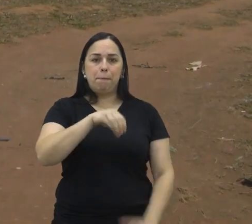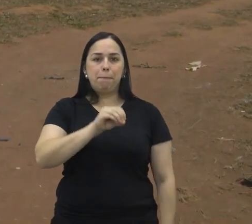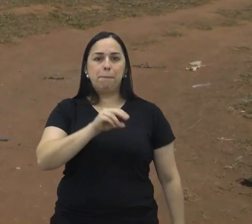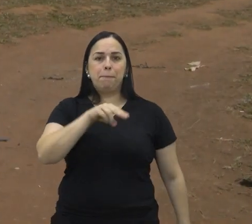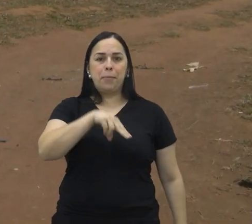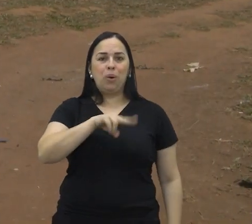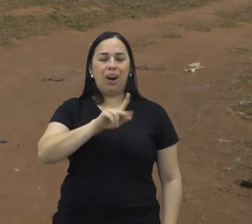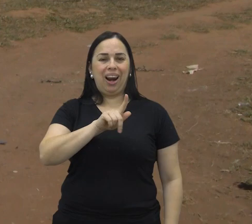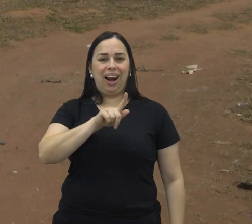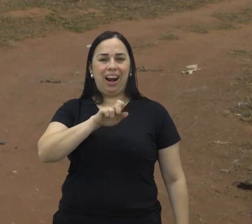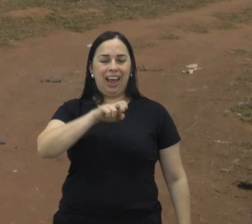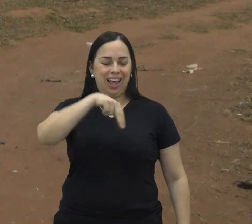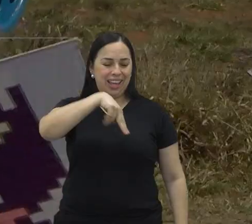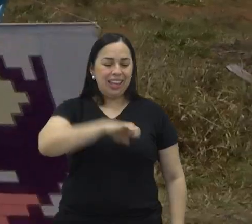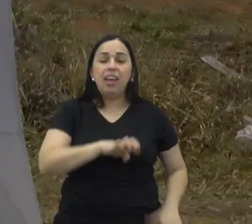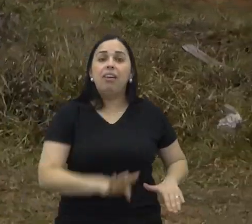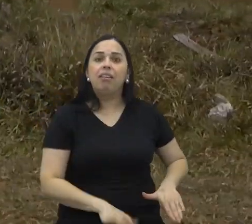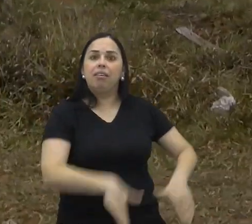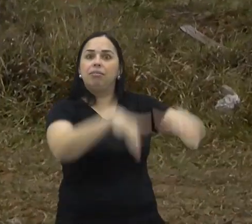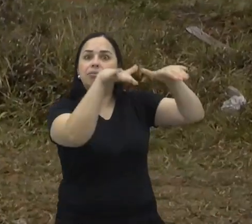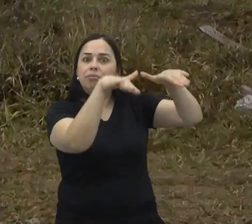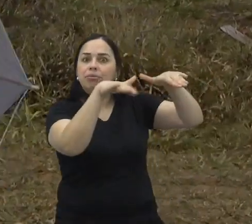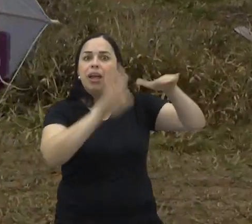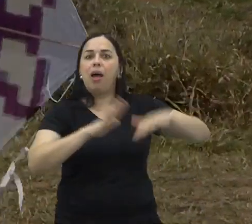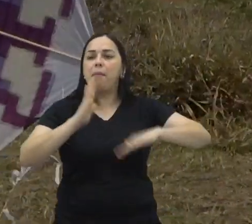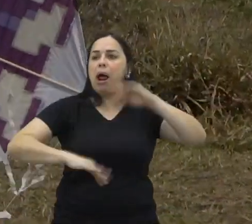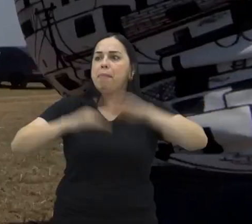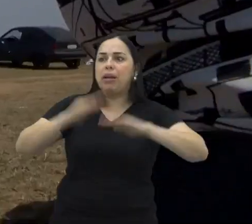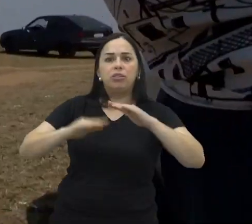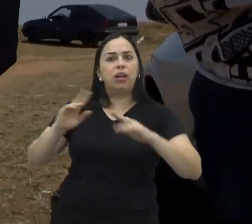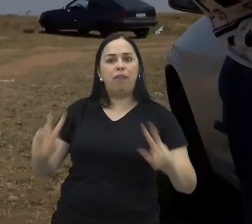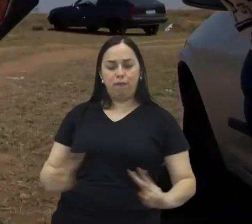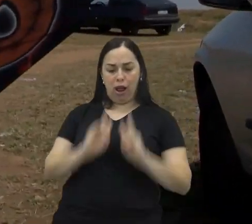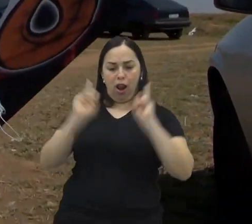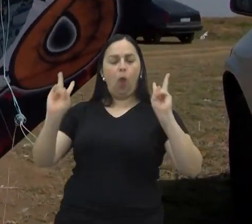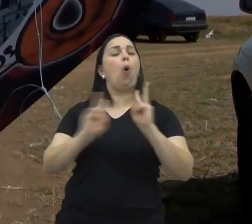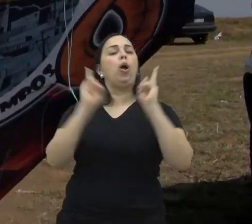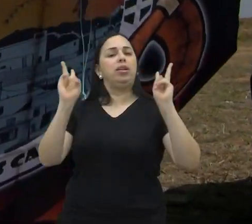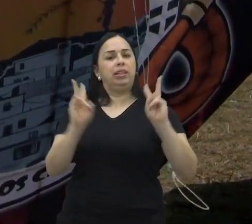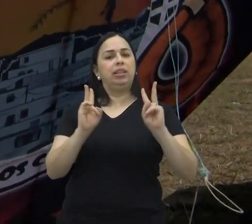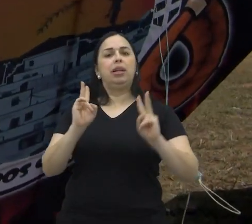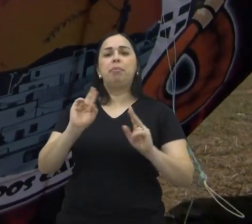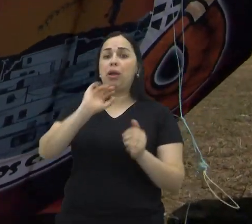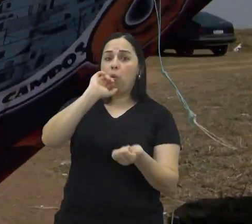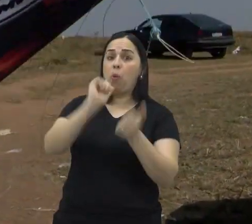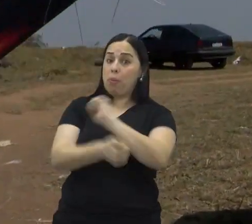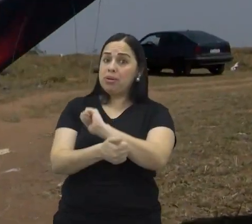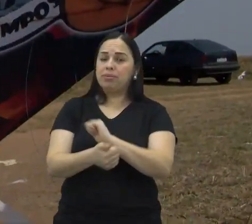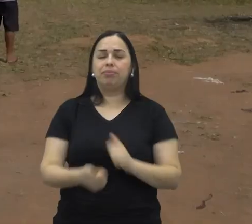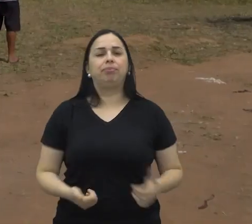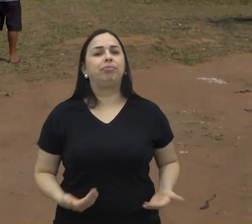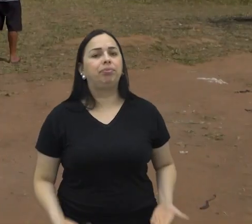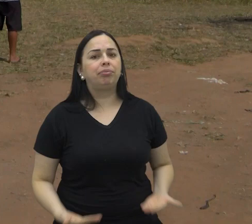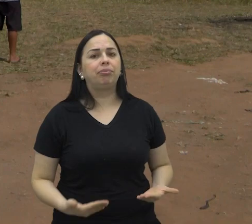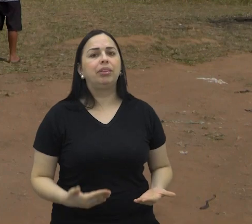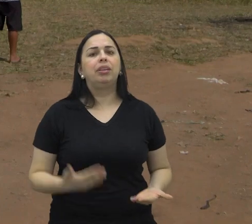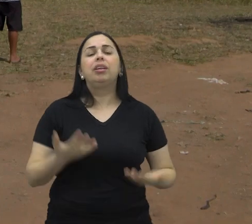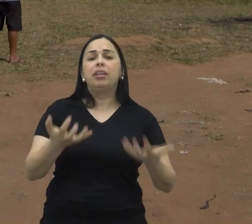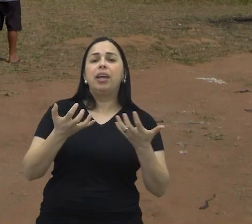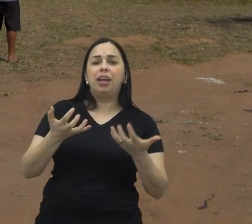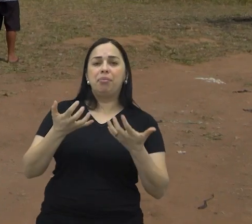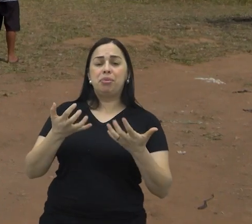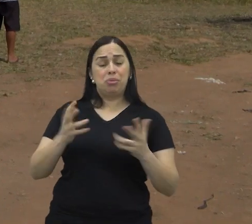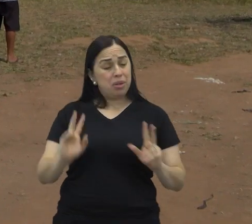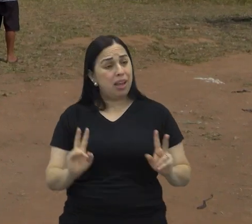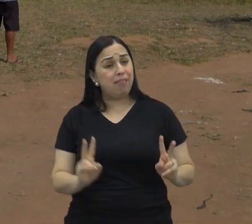os Moleque Cresceu, é fazer com que a prática seja valorizada e reconhecida como esporte. Isso é uma prática que a